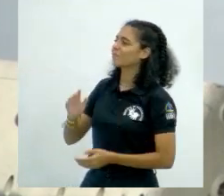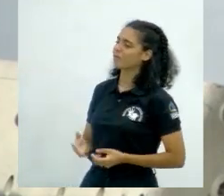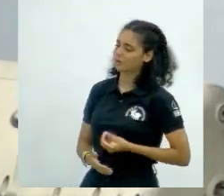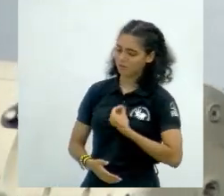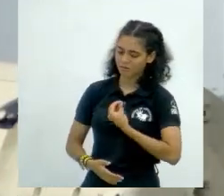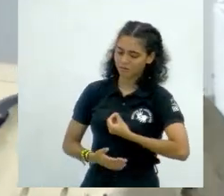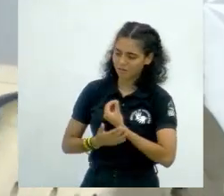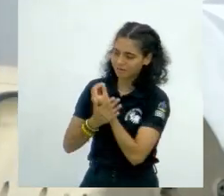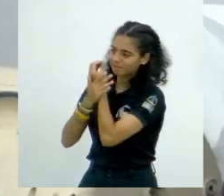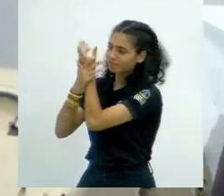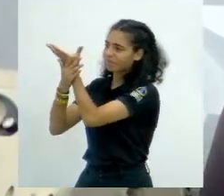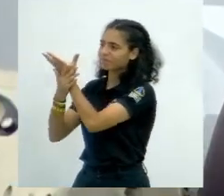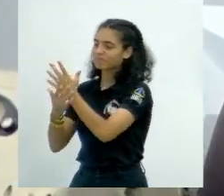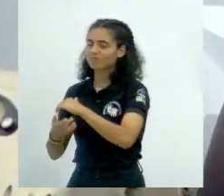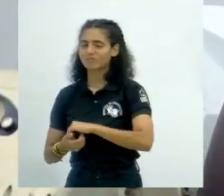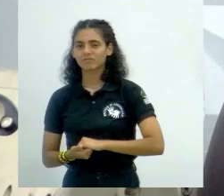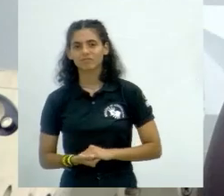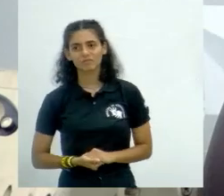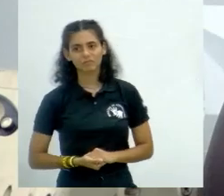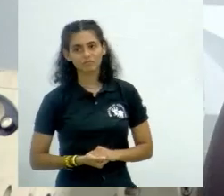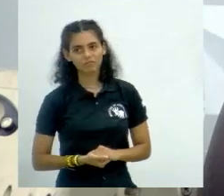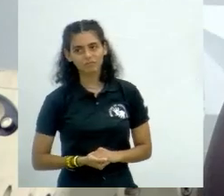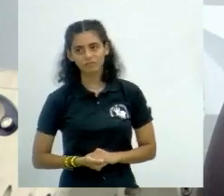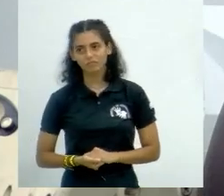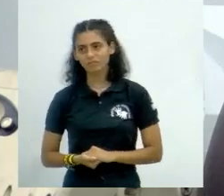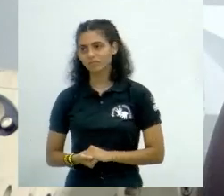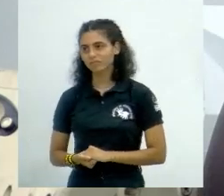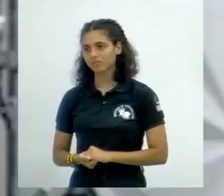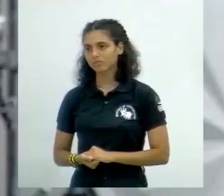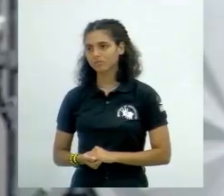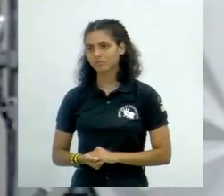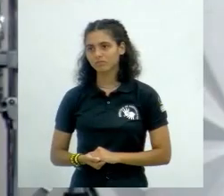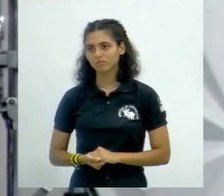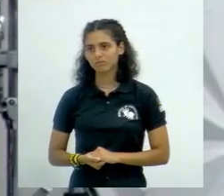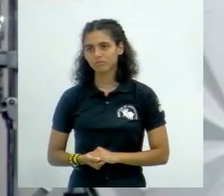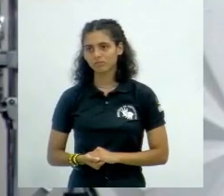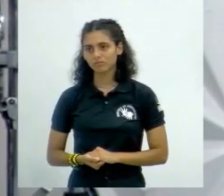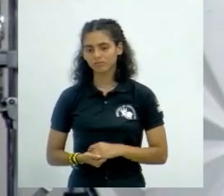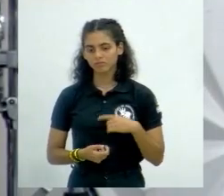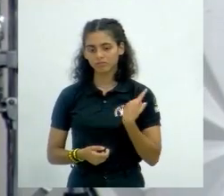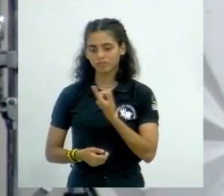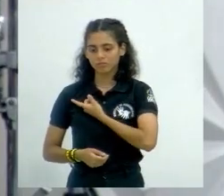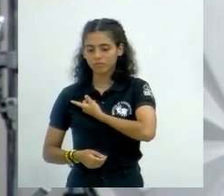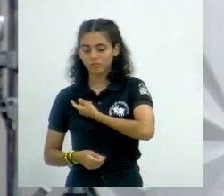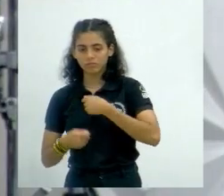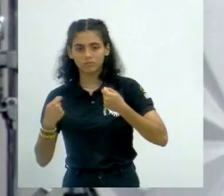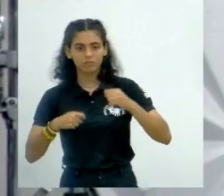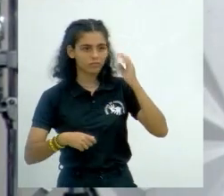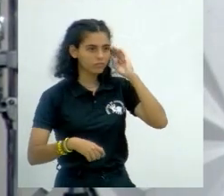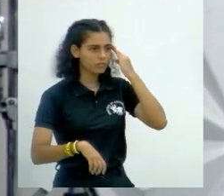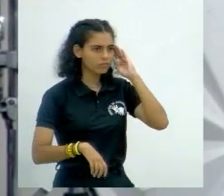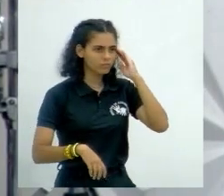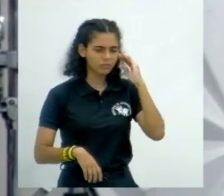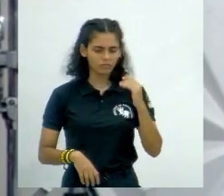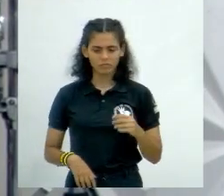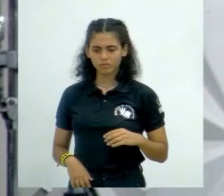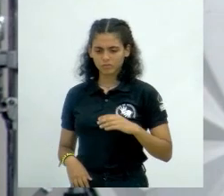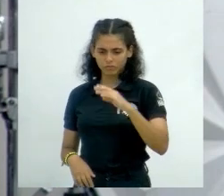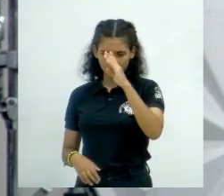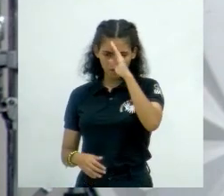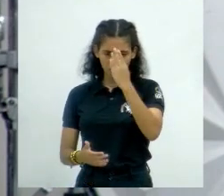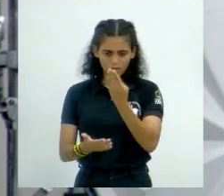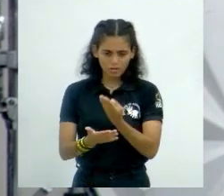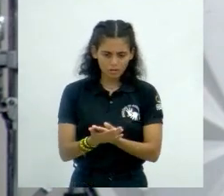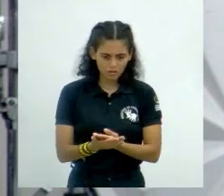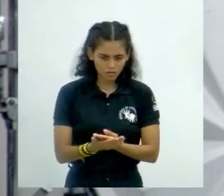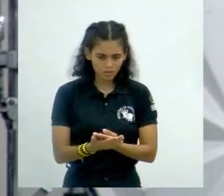né, no próprio homem, no outro homem, em si mesmo. Tá? A gente precisa entender que a nossa confiança, o nosso apoio, o nosso